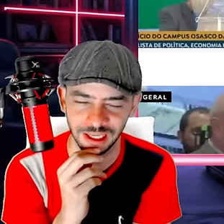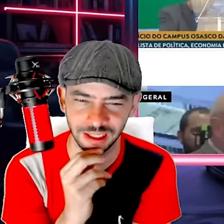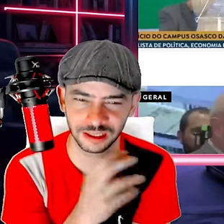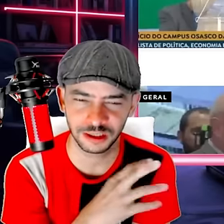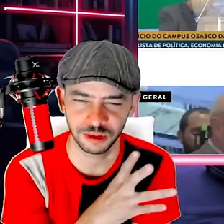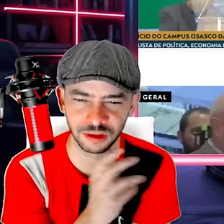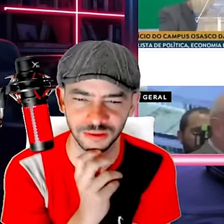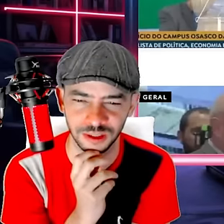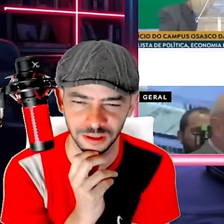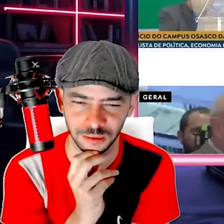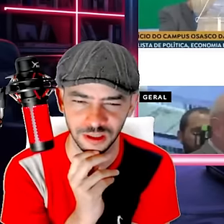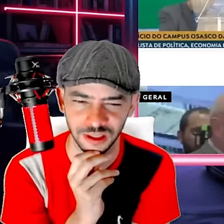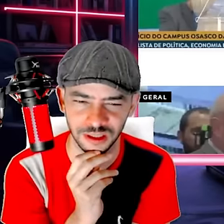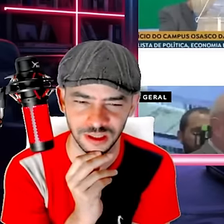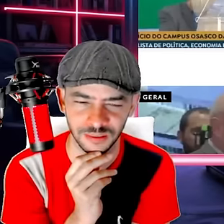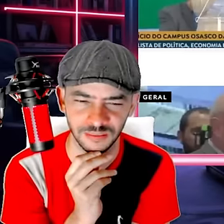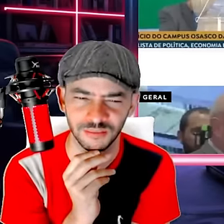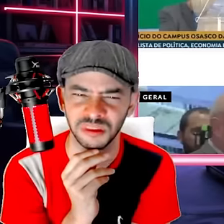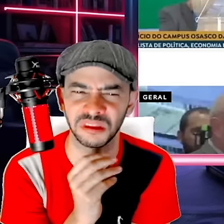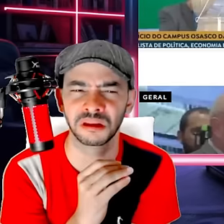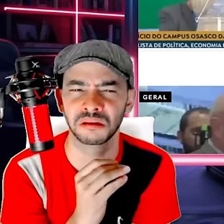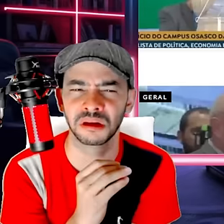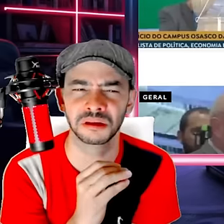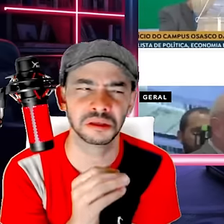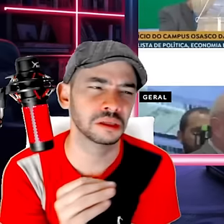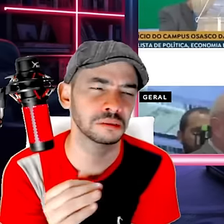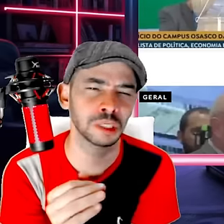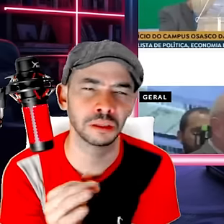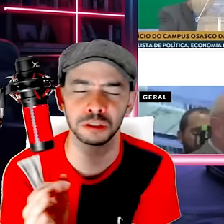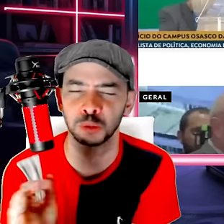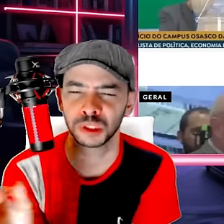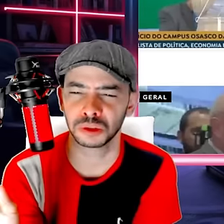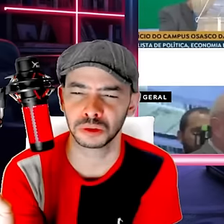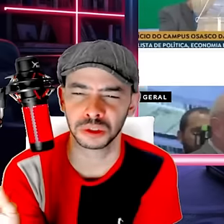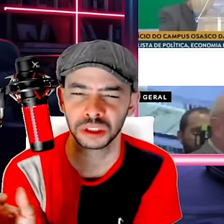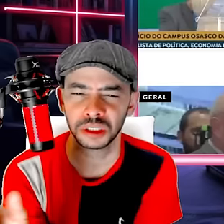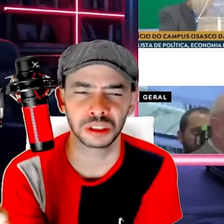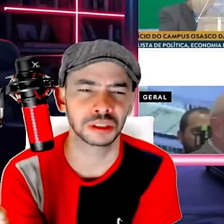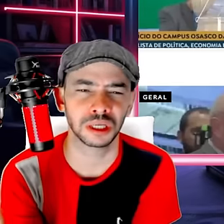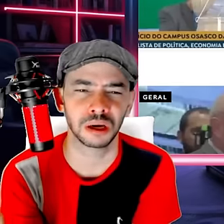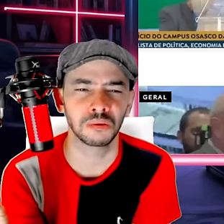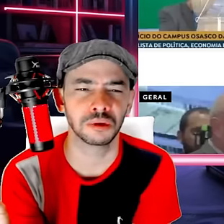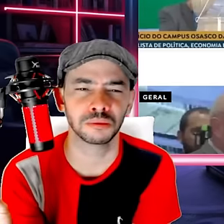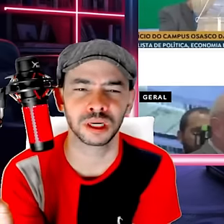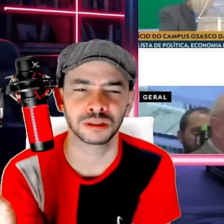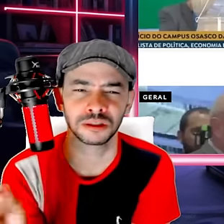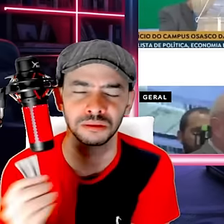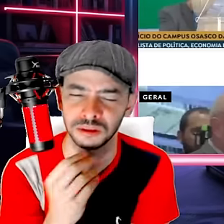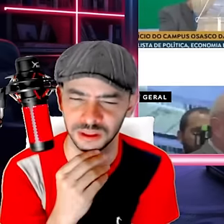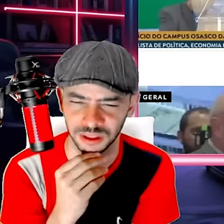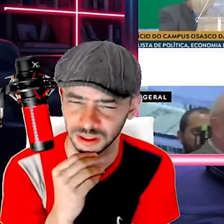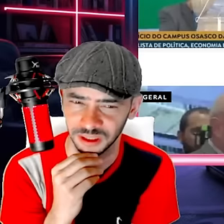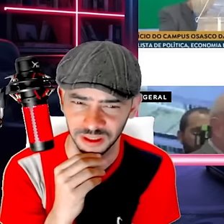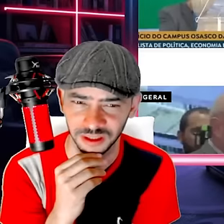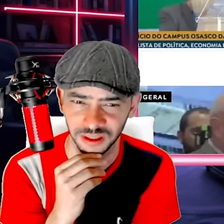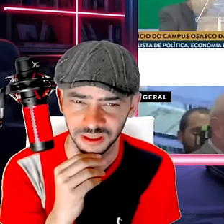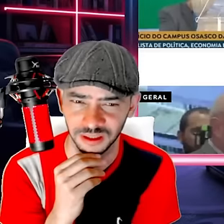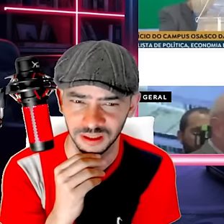fala dele, de 1900 e bolinhas. Tem 300 milhões de pessoas, de criança na rua no Brasil.